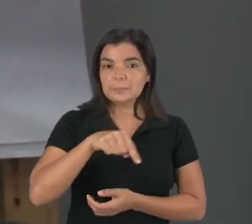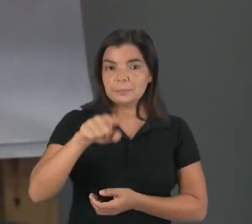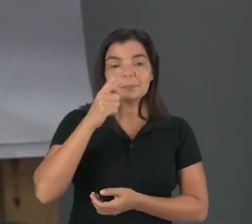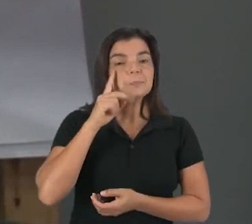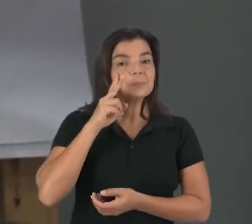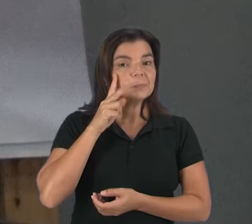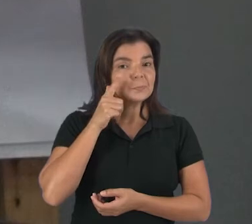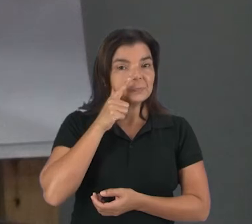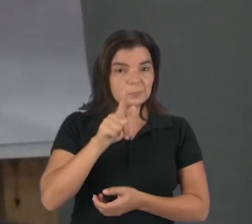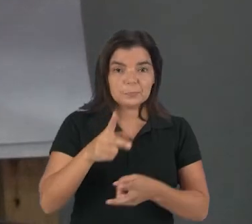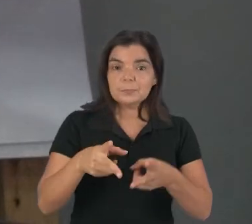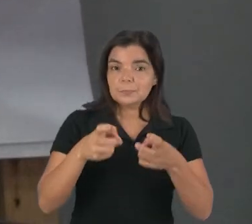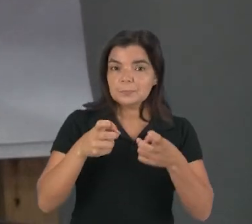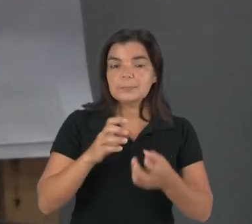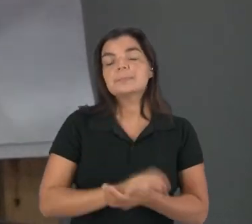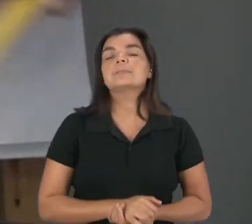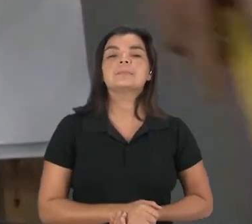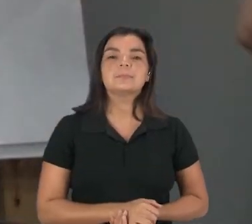conseguiram perceber?